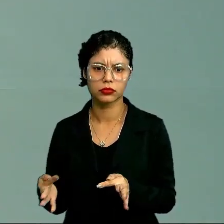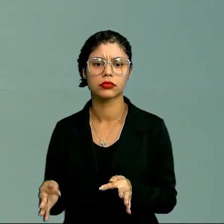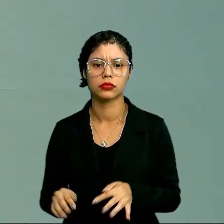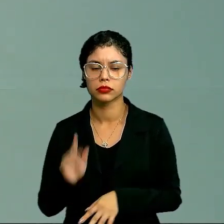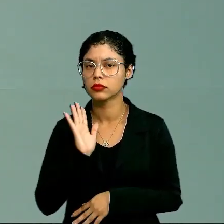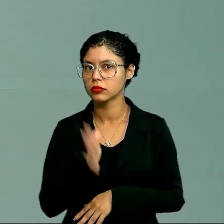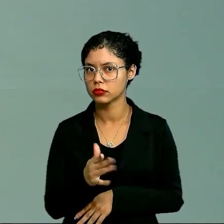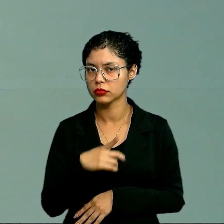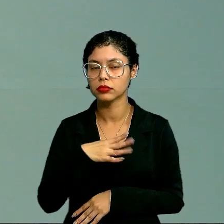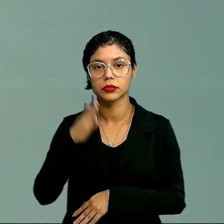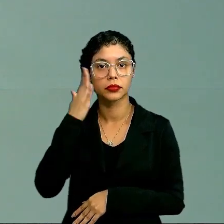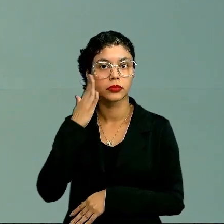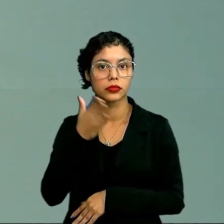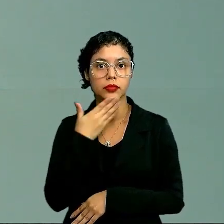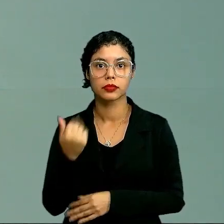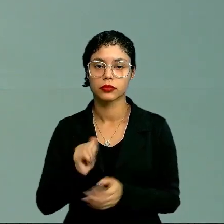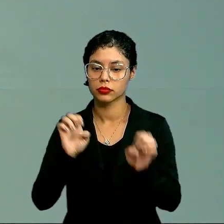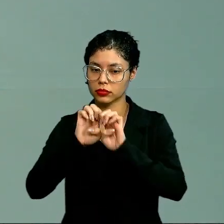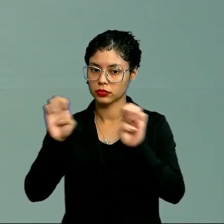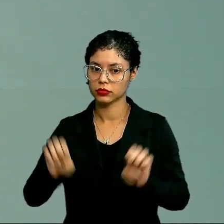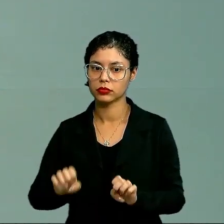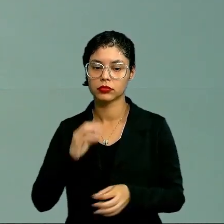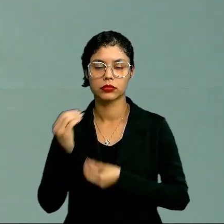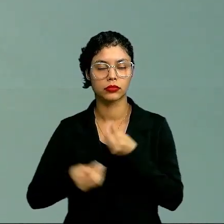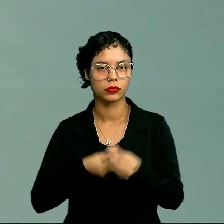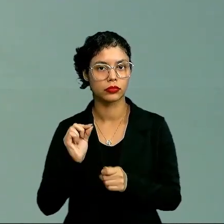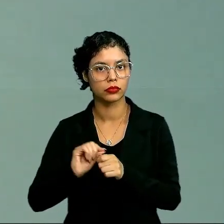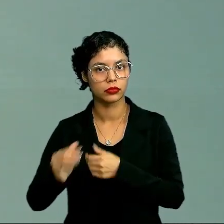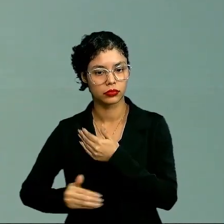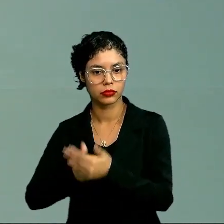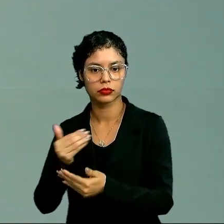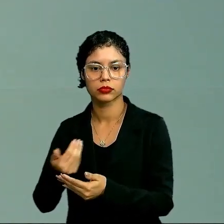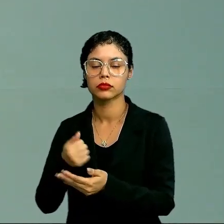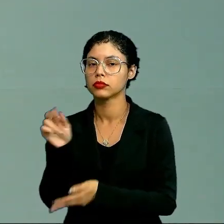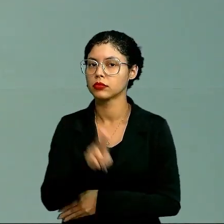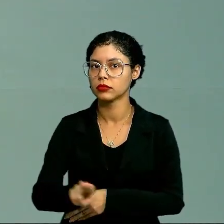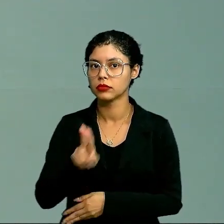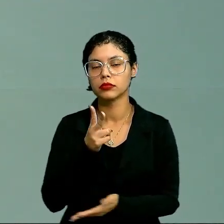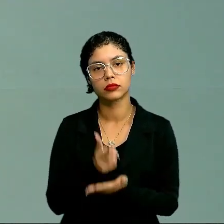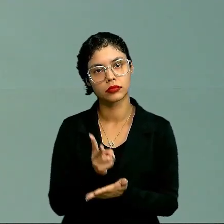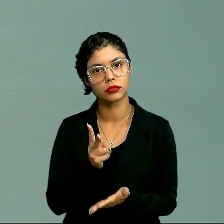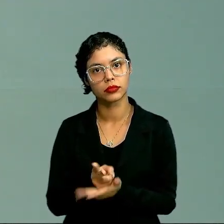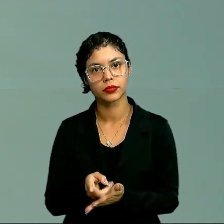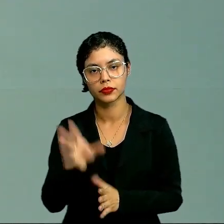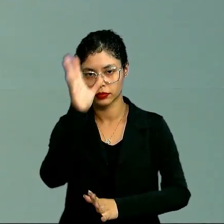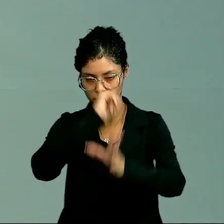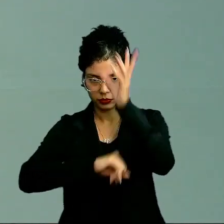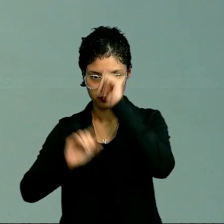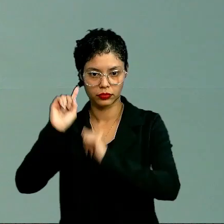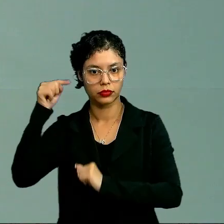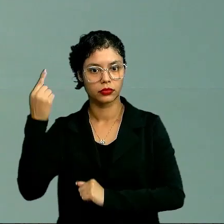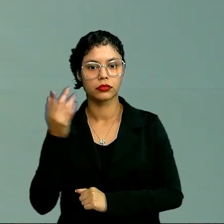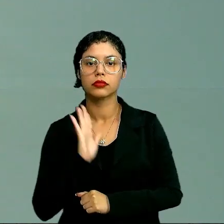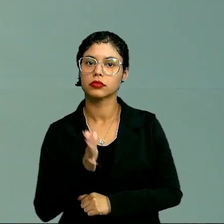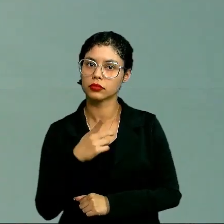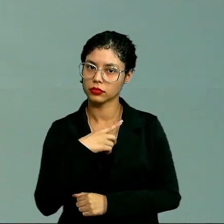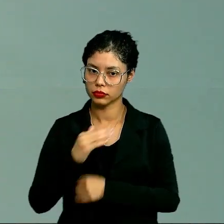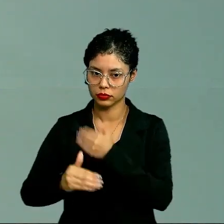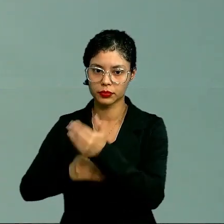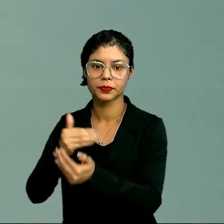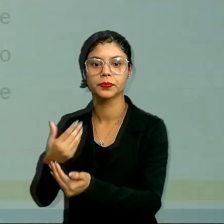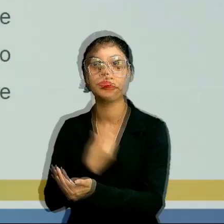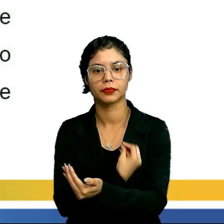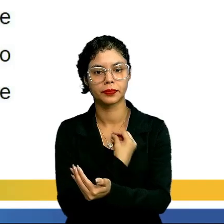desde que você compreenda a estrutura e como é feito o processo, usando sempre o seu conhecimento, aquilo que você já adquiriu ao longo da